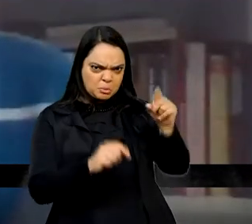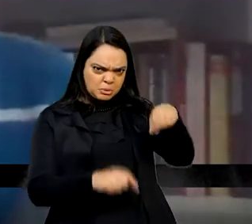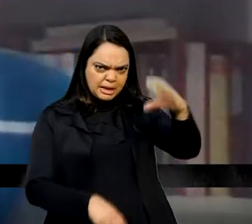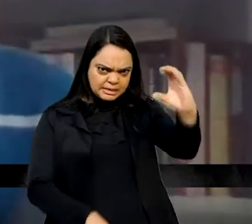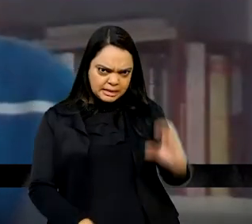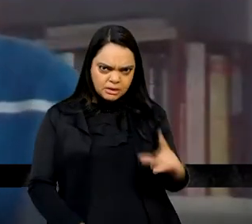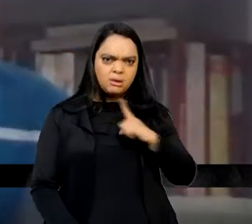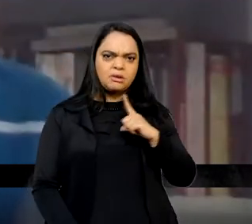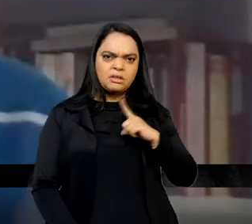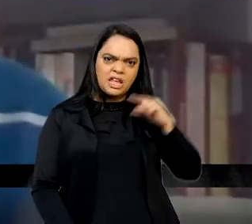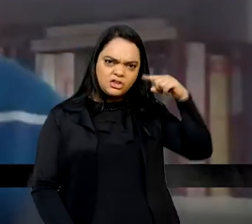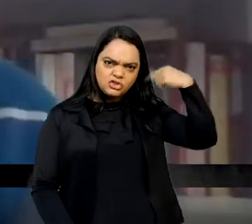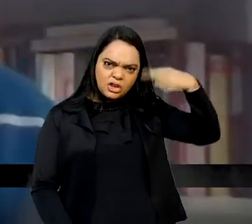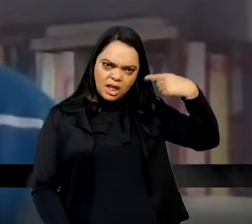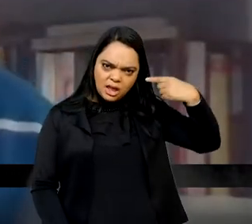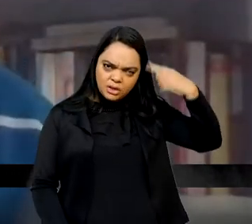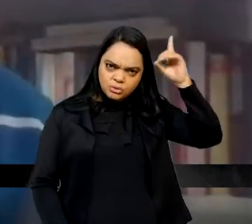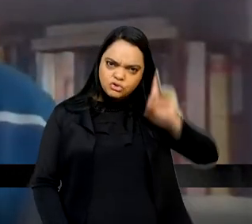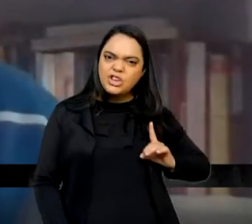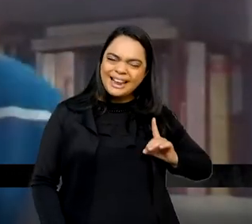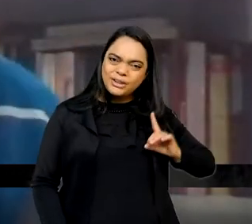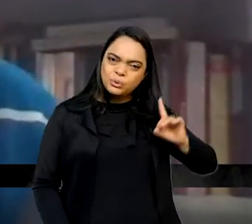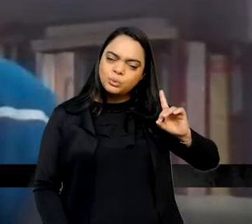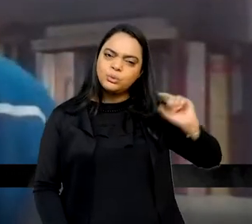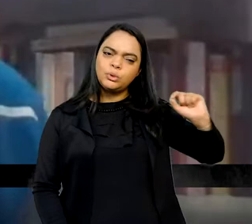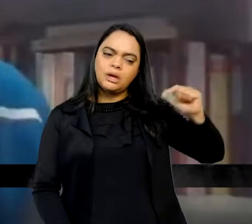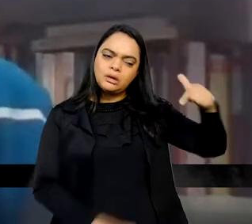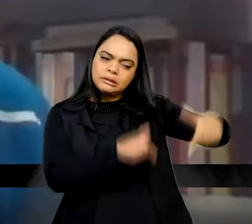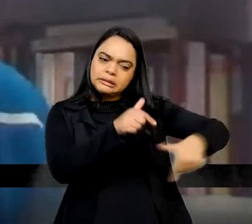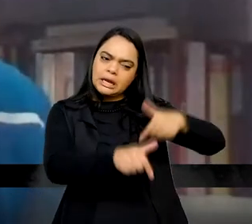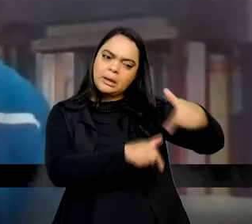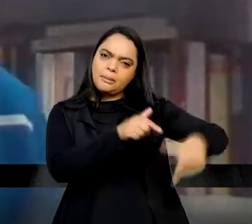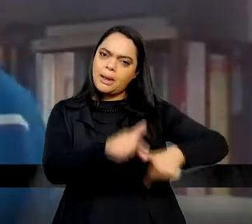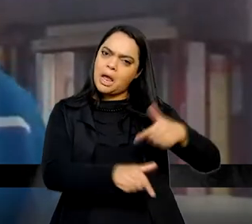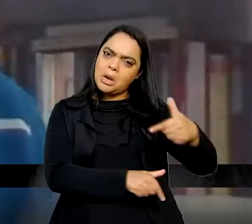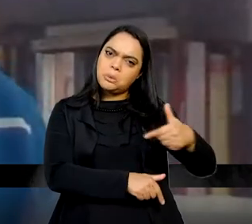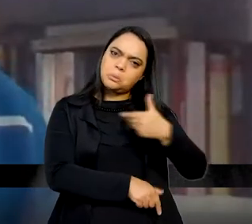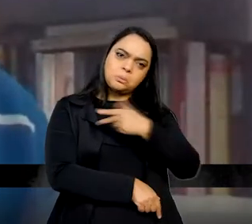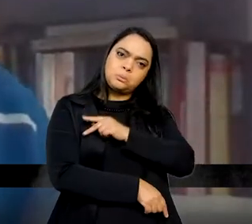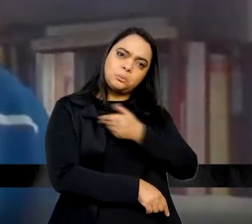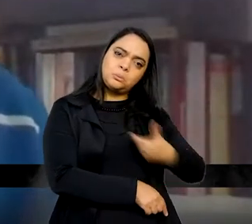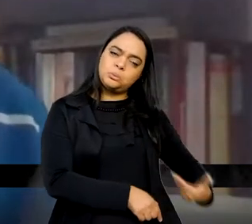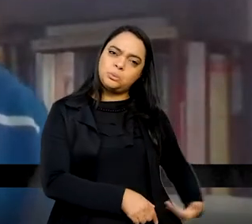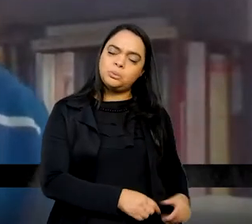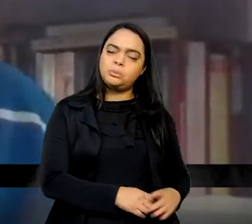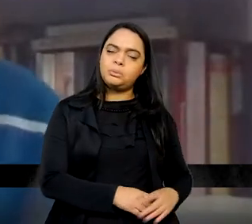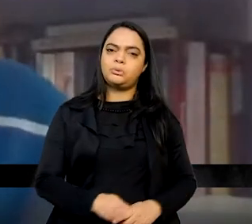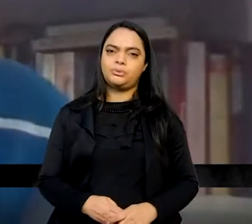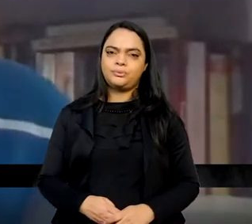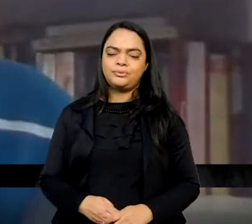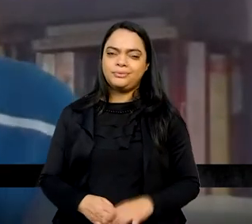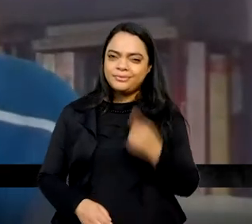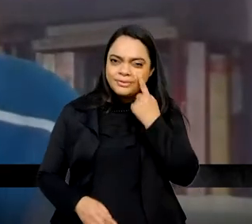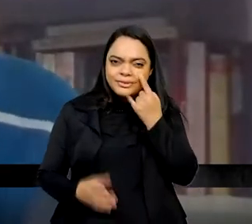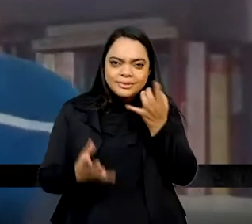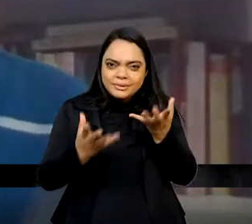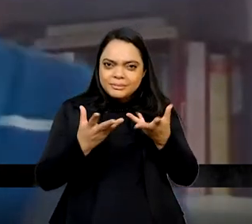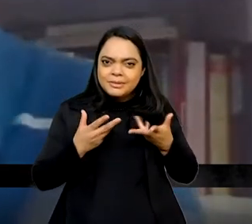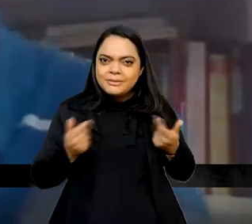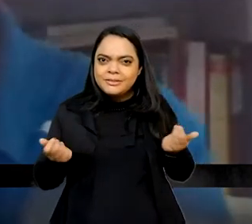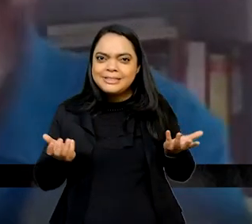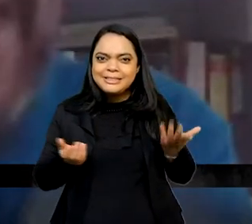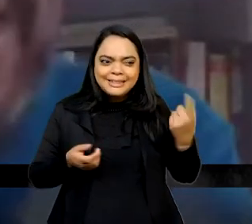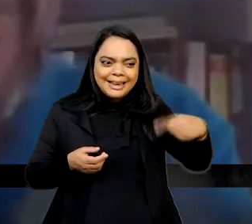ter empregos públicos. Olha que coisa magnífica. Podemos ter que... Quer dizer, eles